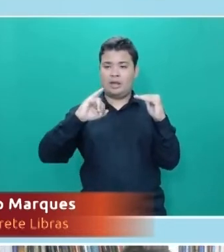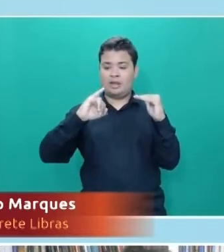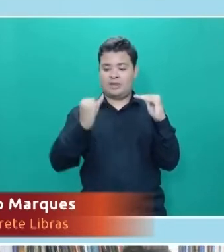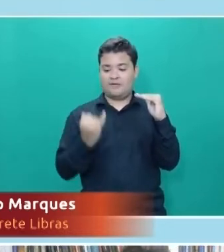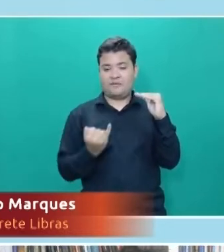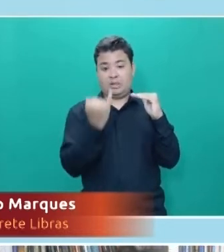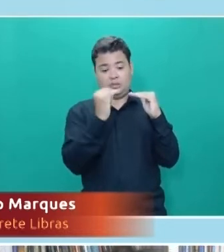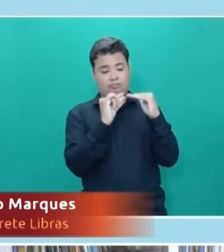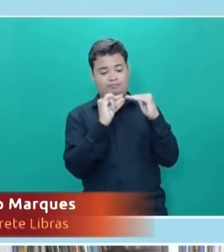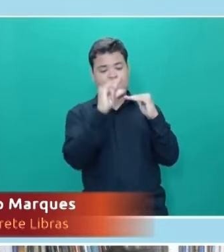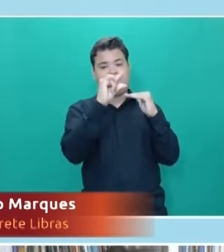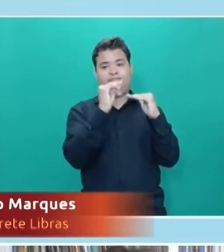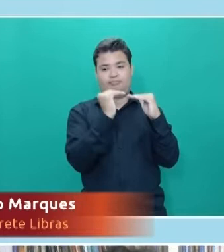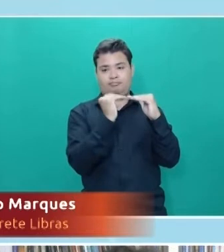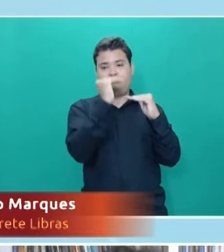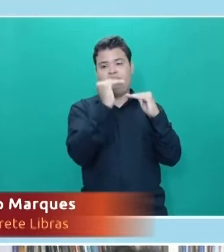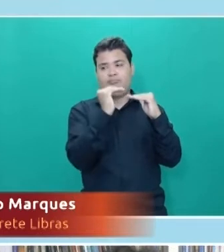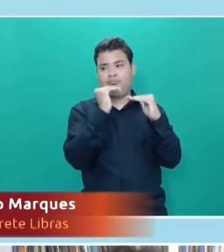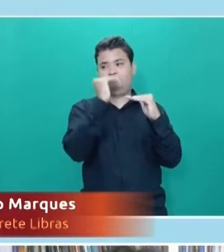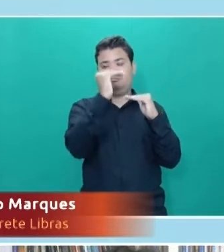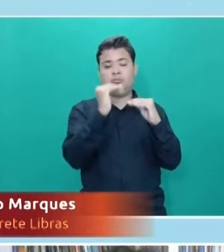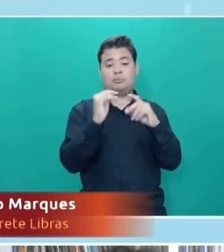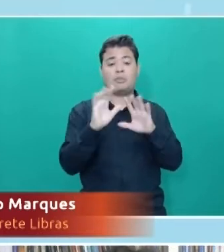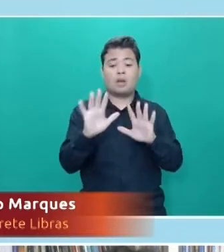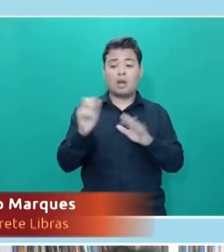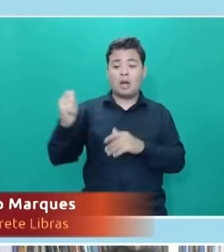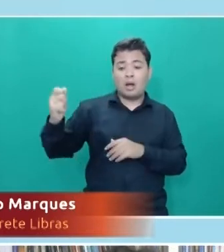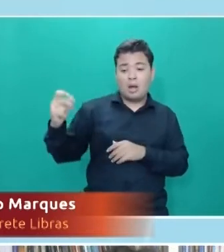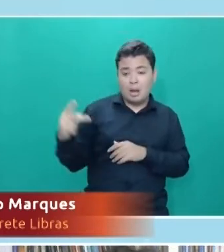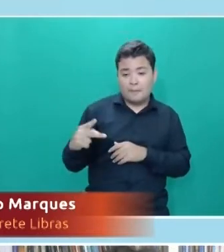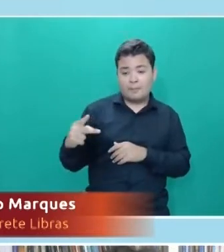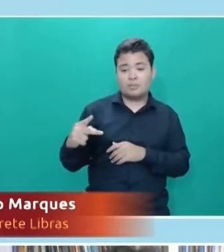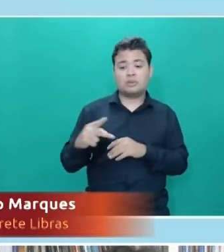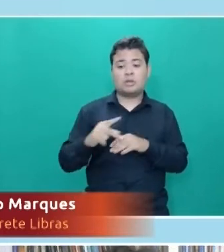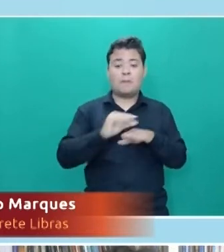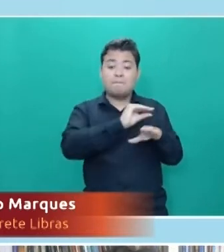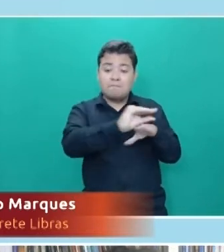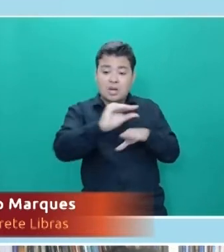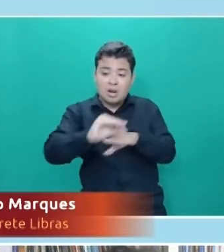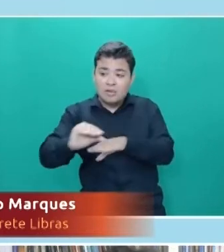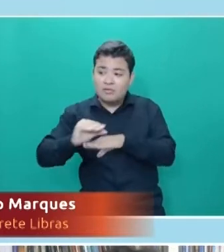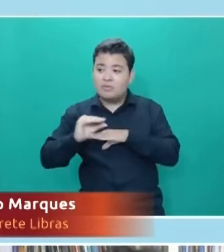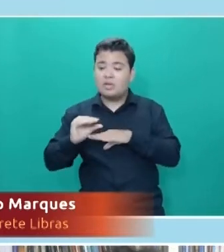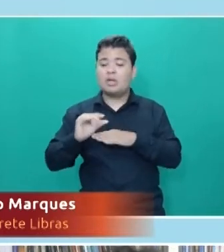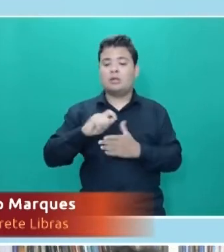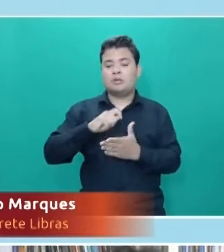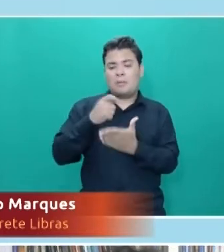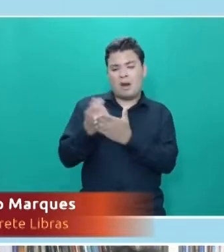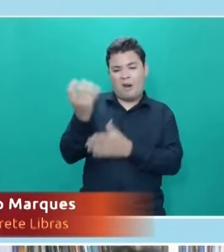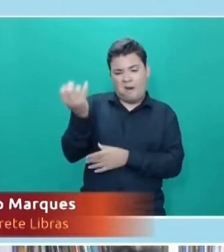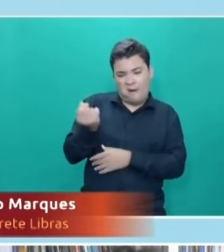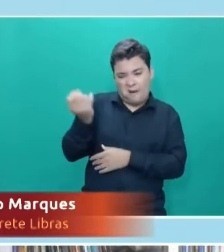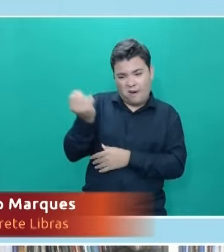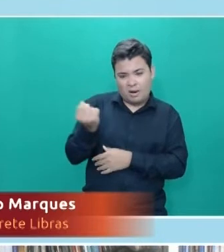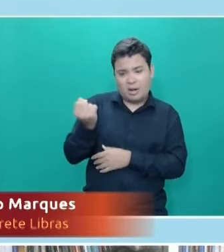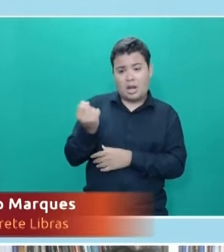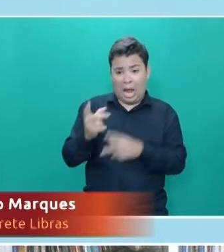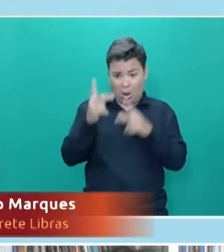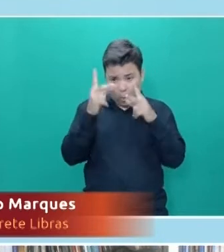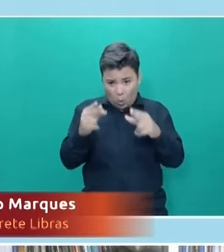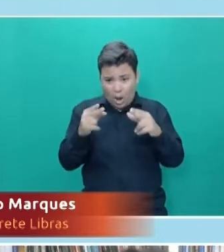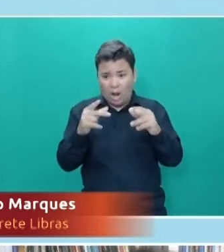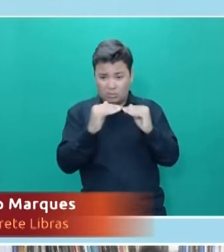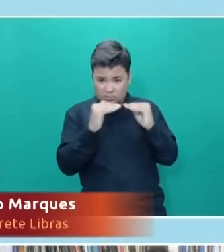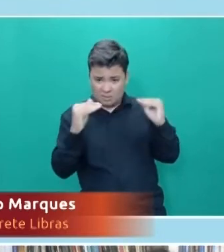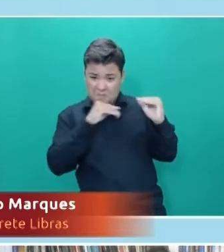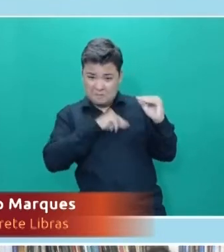as aposentadorias, benefícios e pensões, elas não seguem o mesmo reajuste do salário mínimo. Eles seguem o reajuste do INPC,